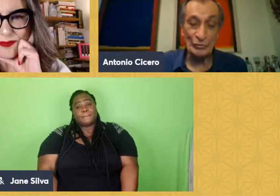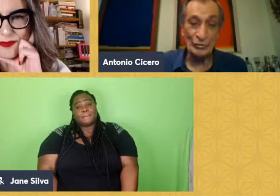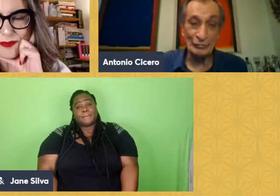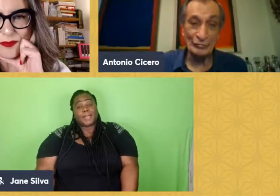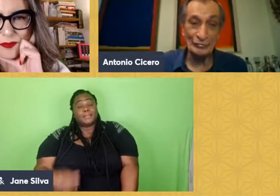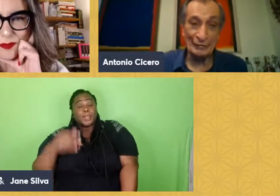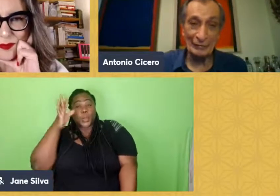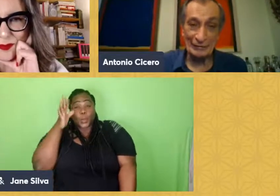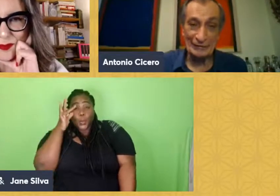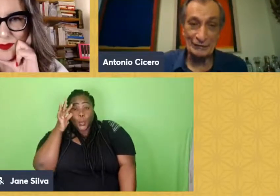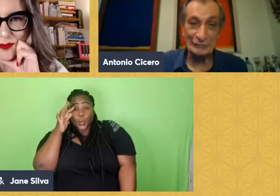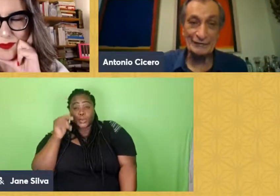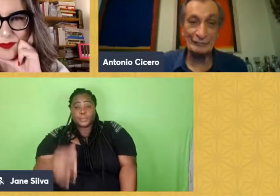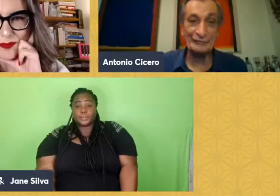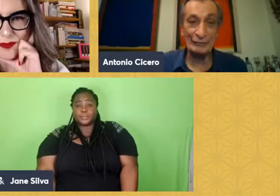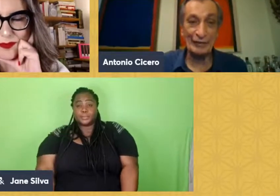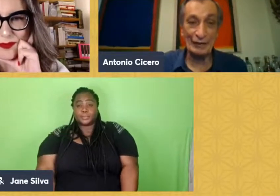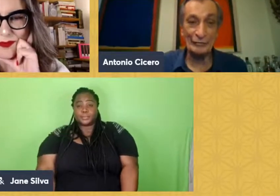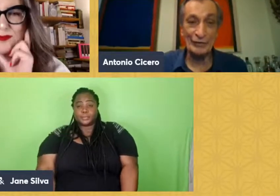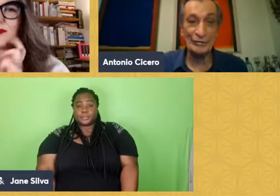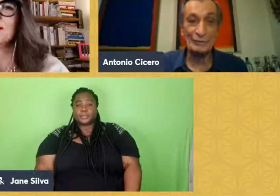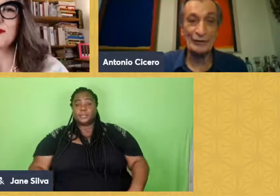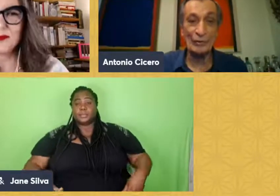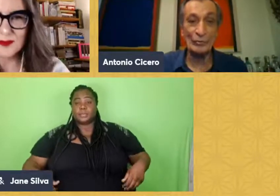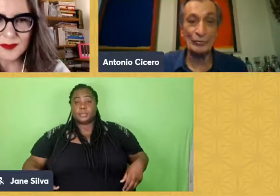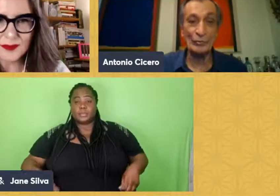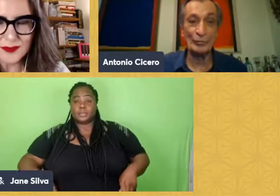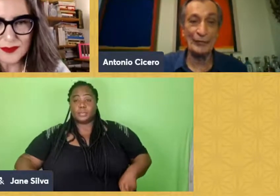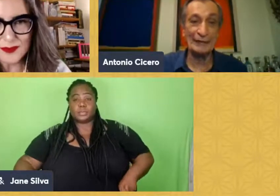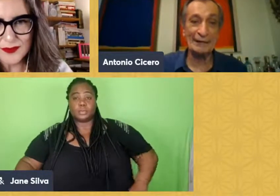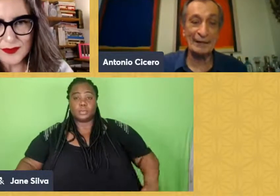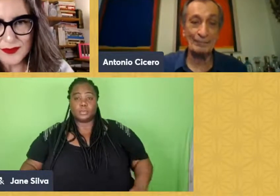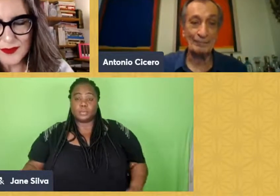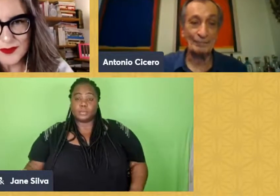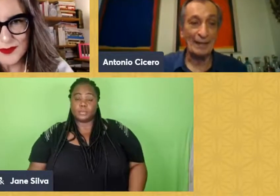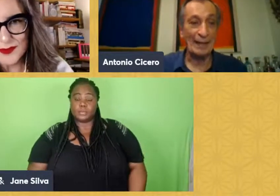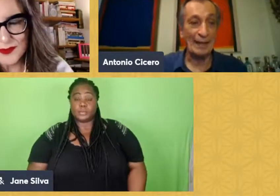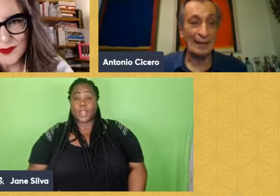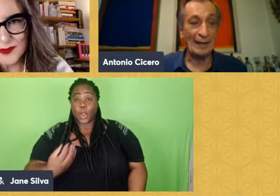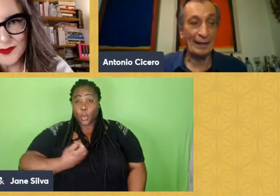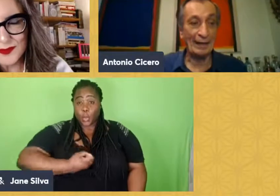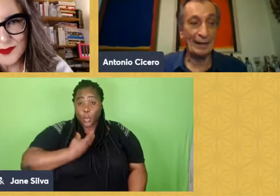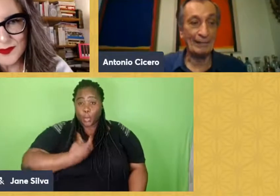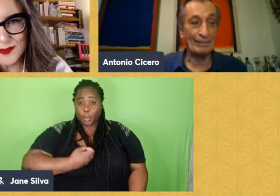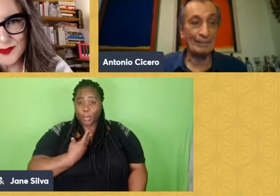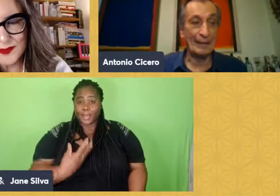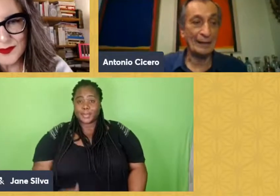curiosamente, você ter falado nisso, porque o poeta